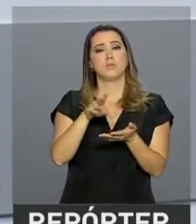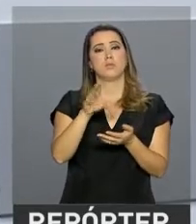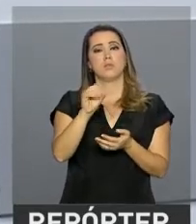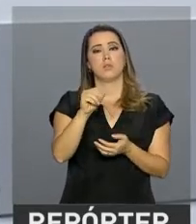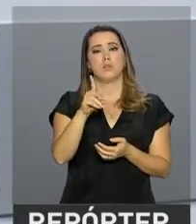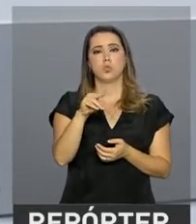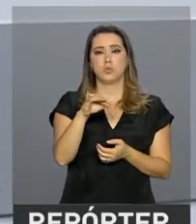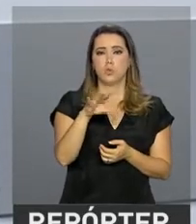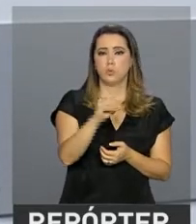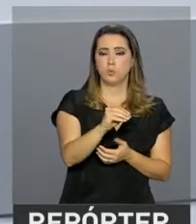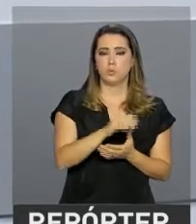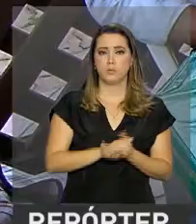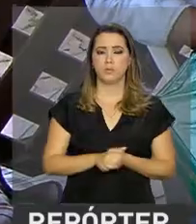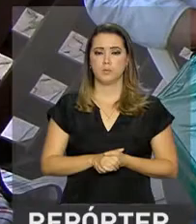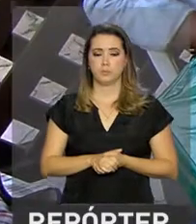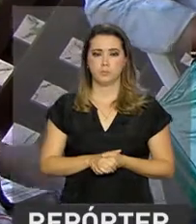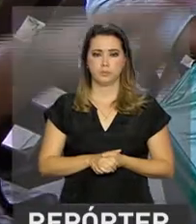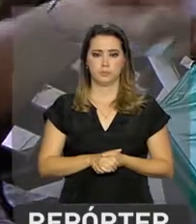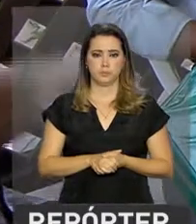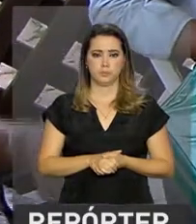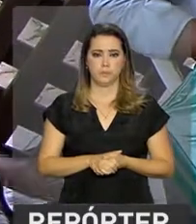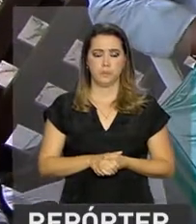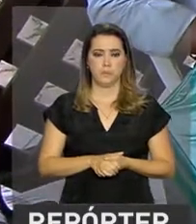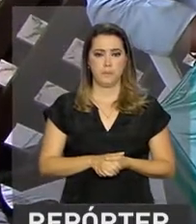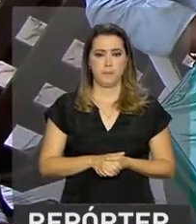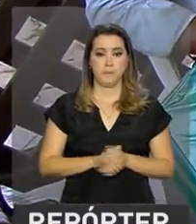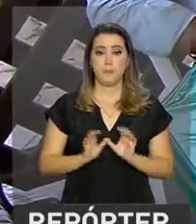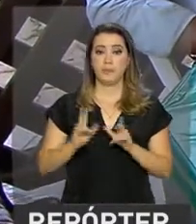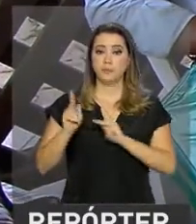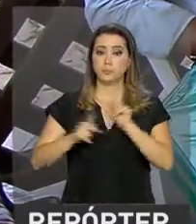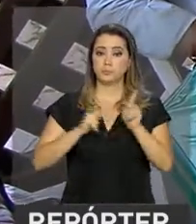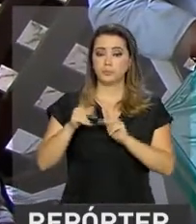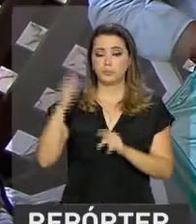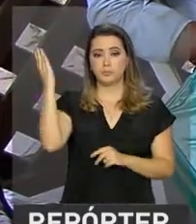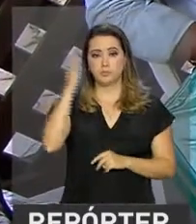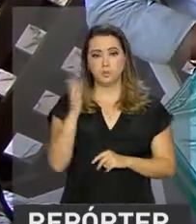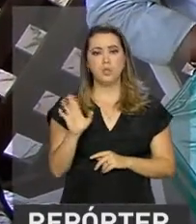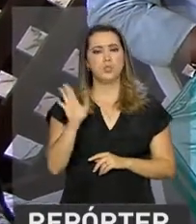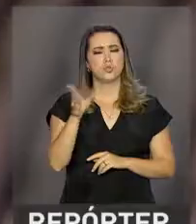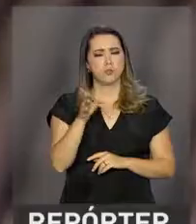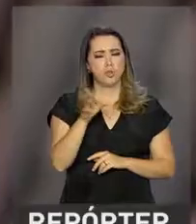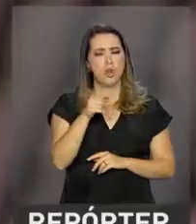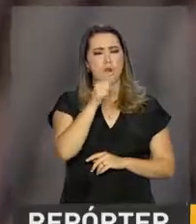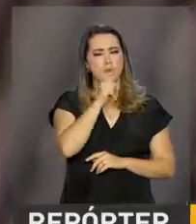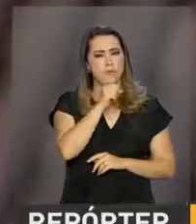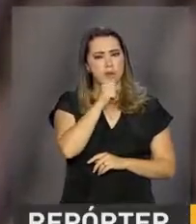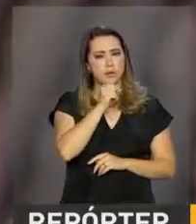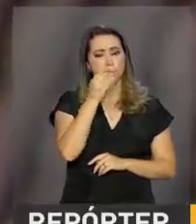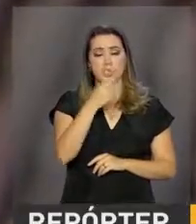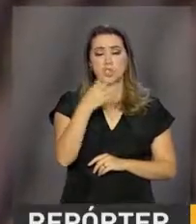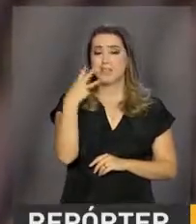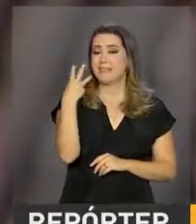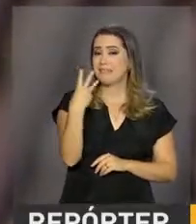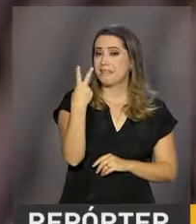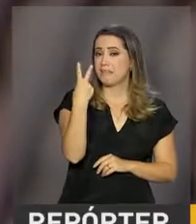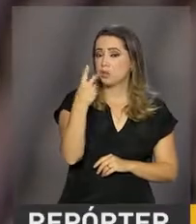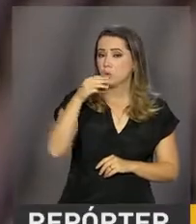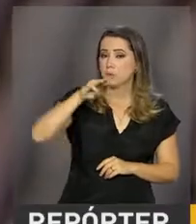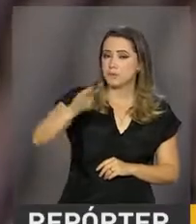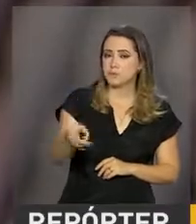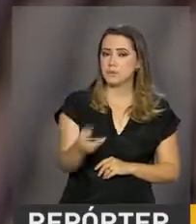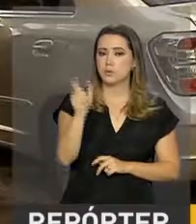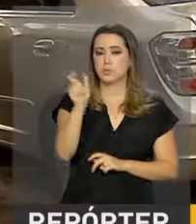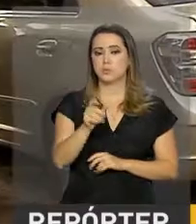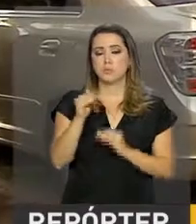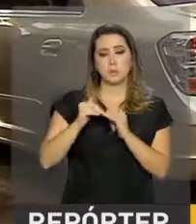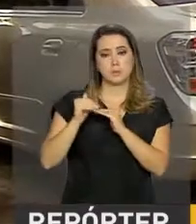do governo federal. A população brasileira está ficando velha. Já são 32 milhões de pessoas com